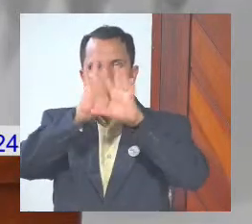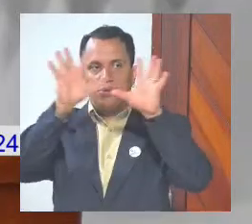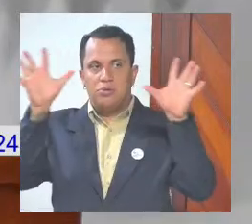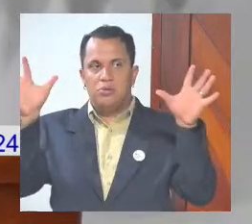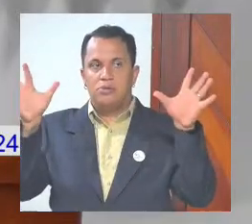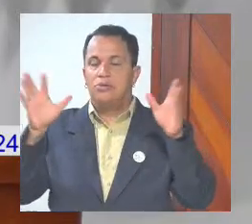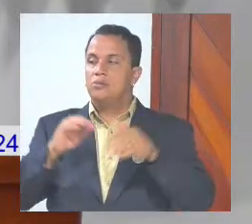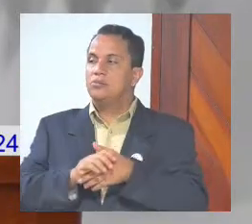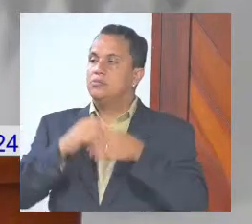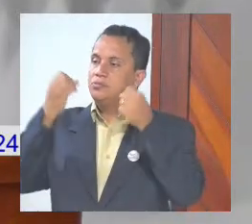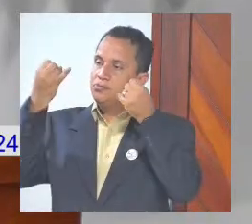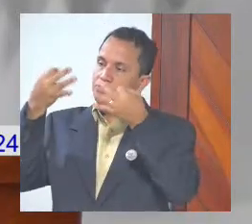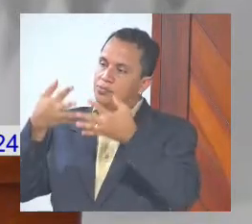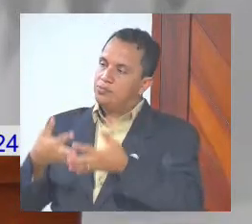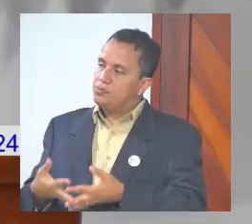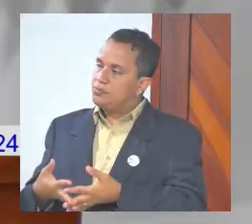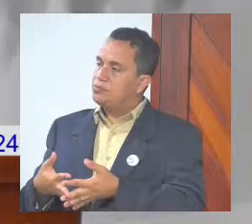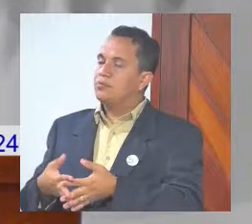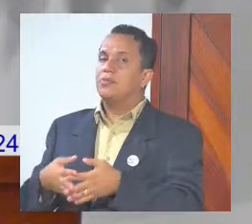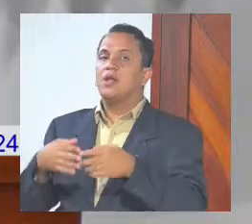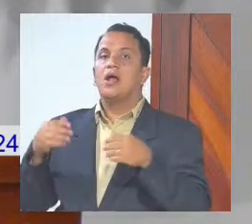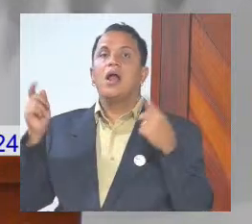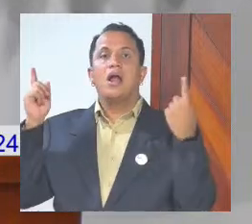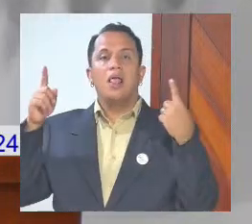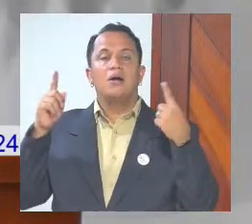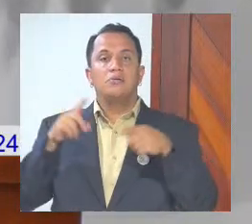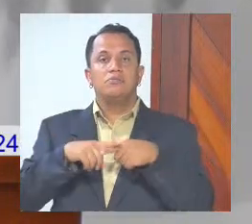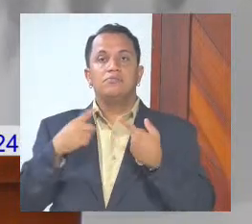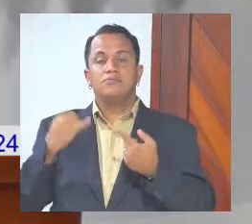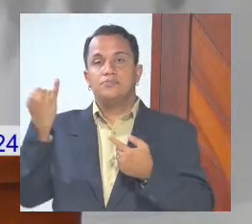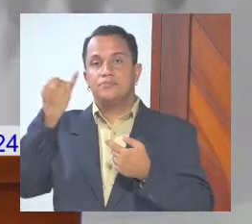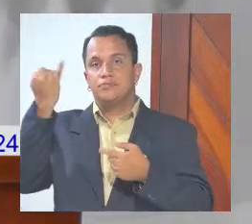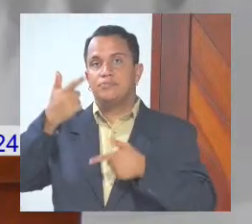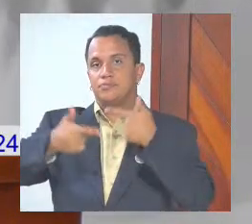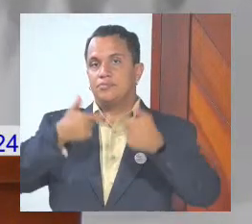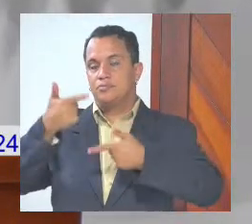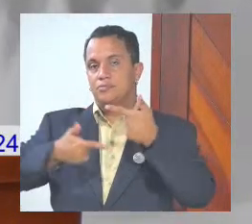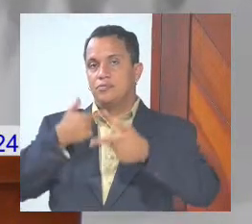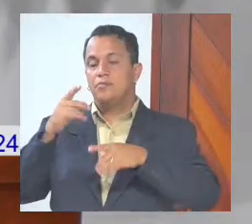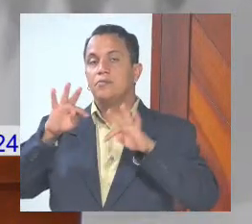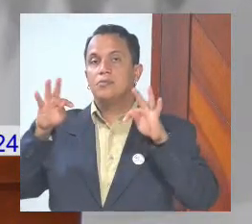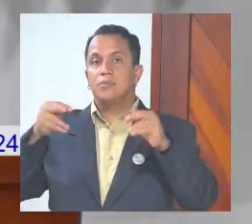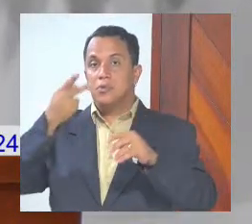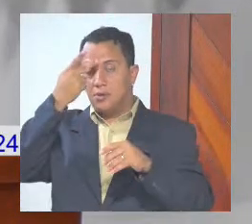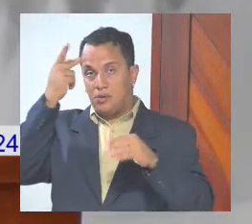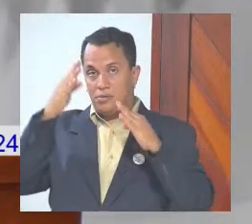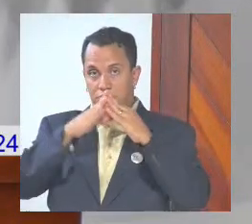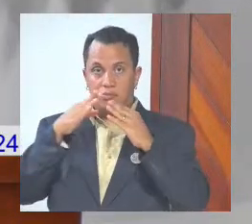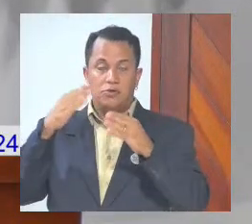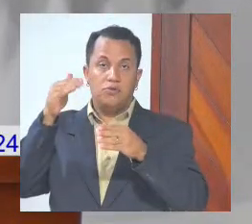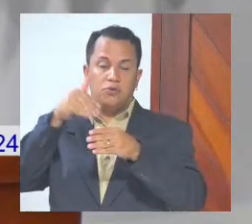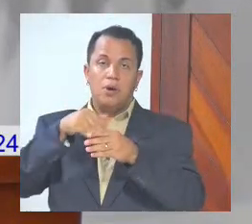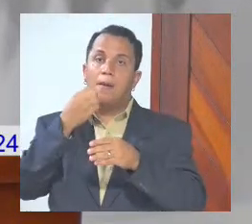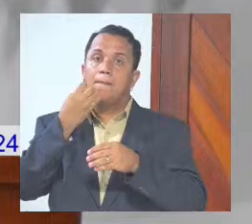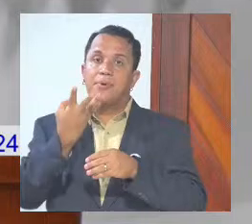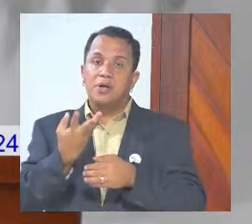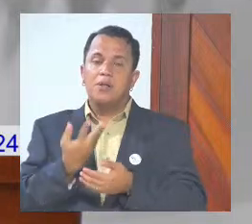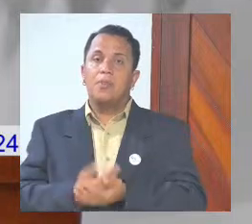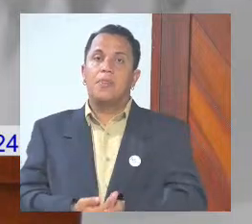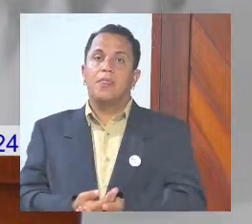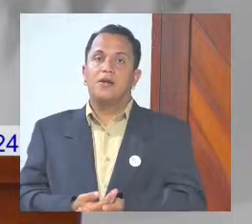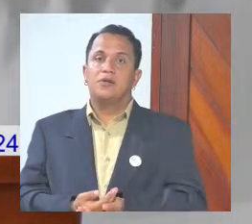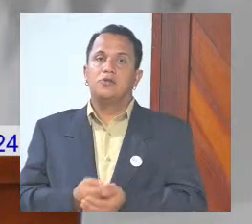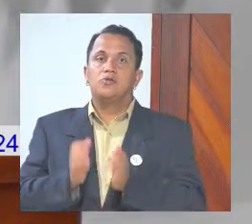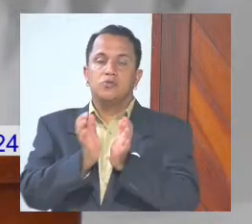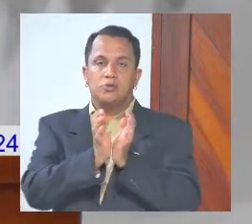suas indagações, suas reivindicações. E isso é saudável, o processo popular, a casa democrática, isso é bom para